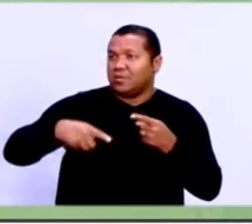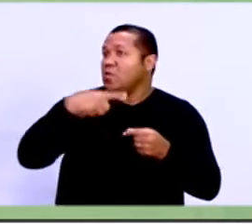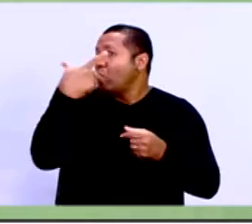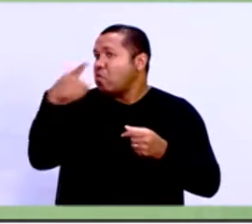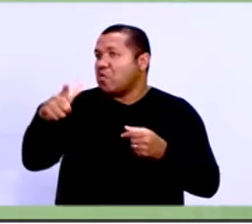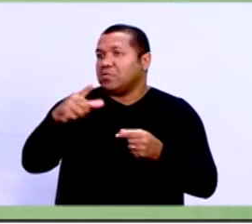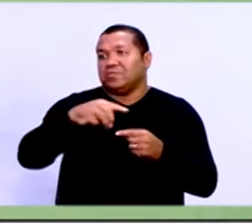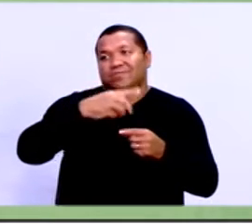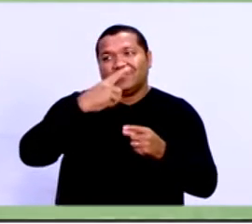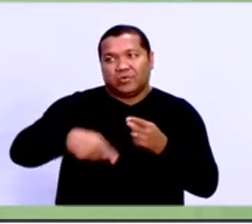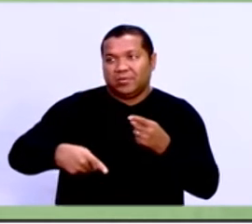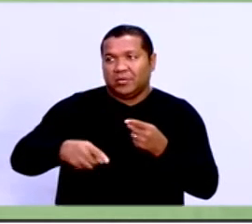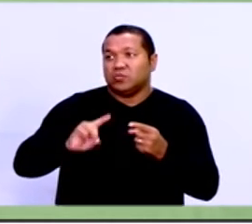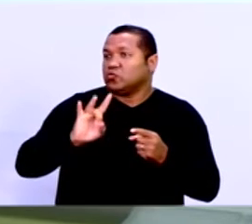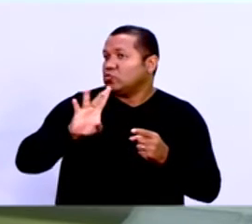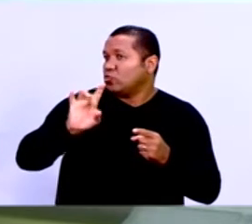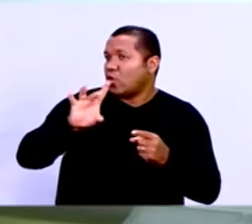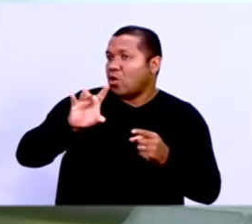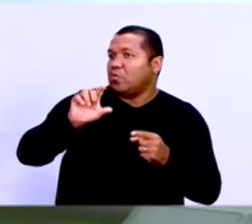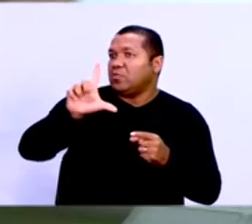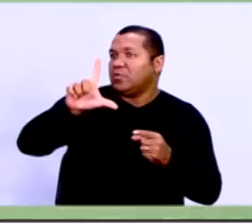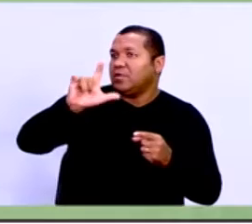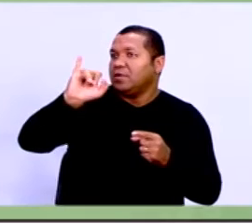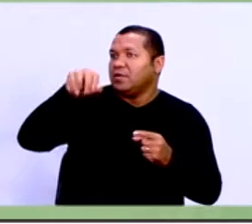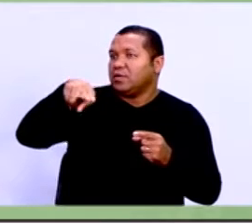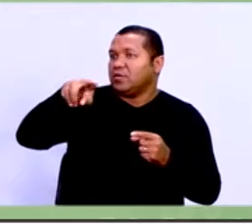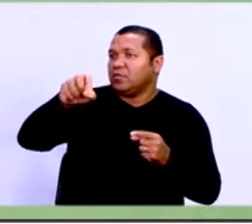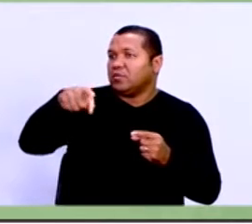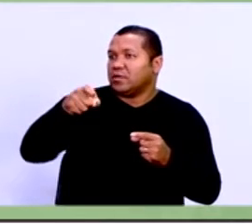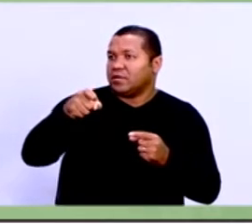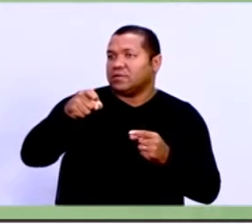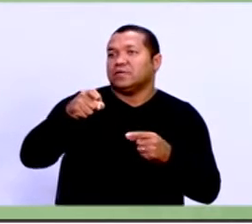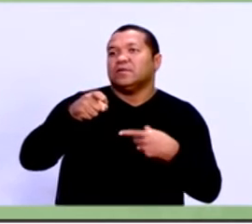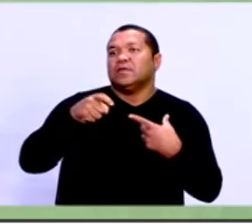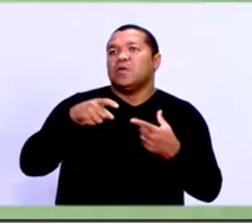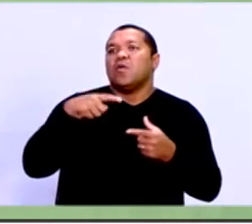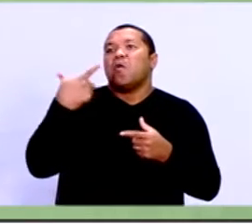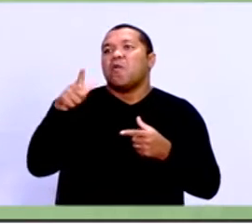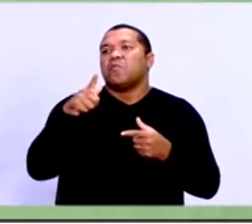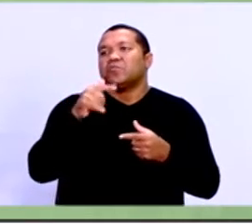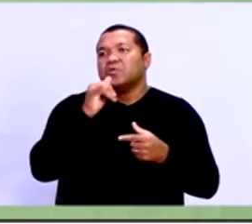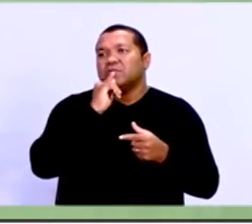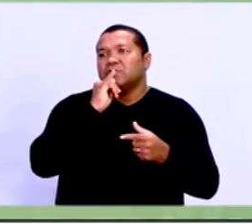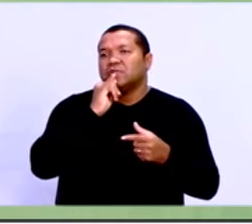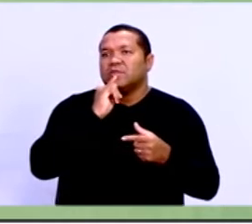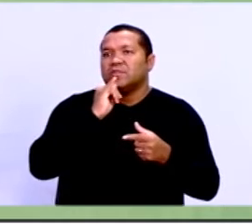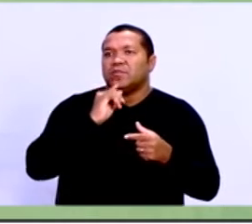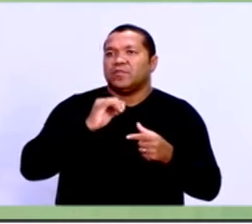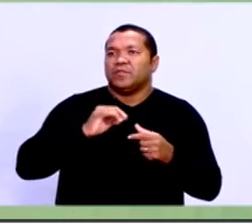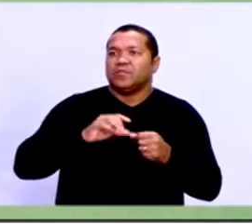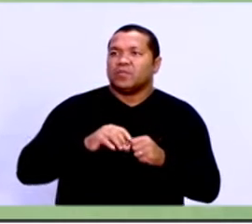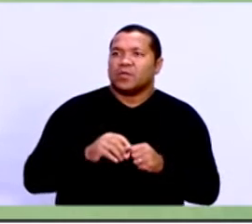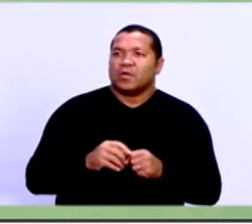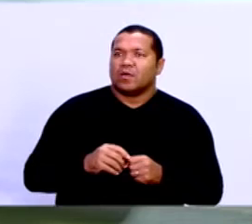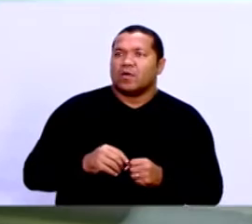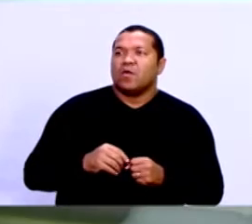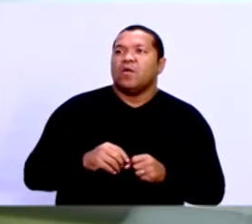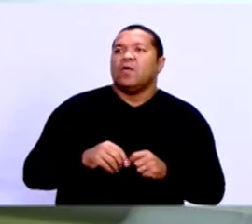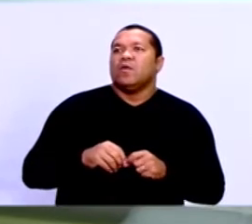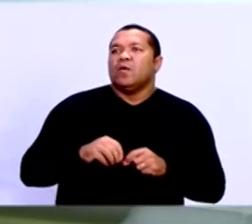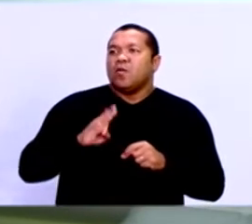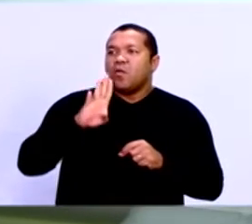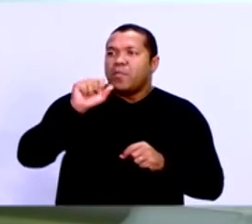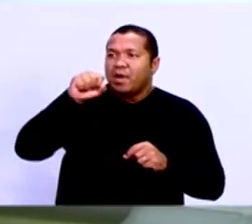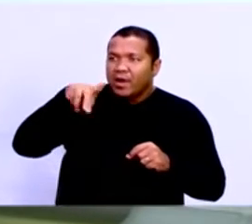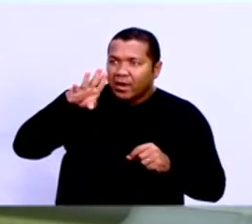então é não funcional outro exemplo o banco de dados usados deverá ser o oracle é